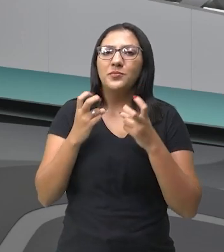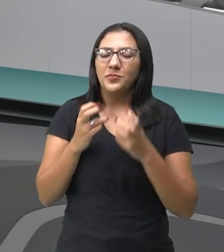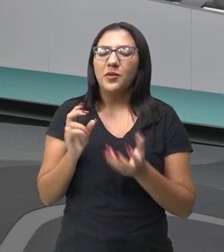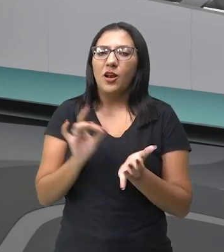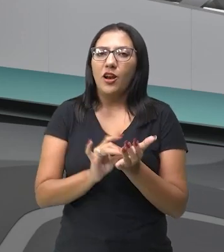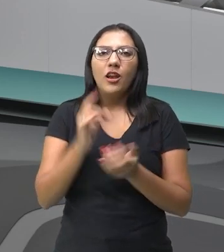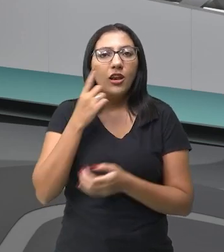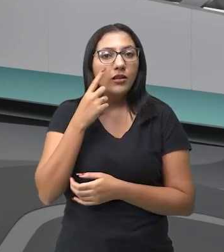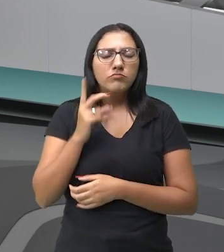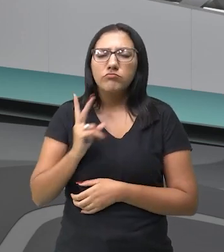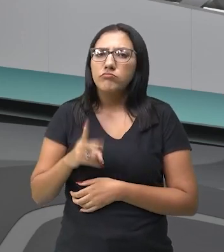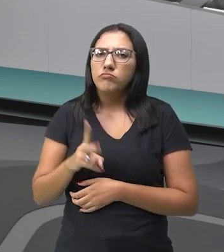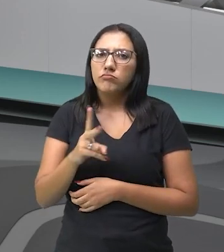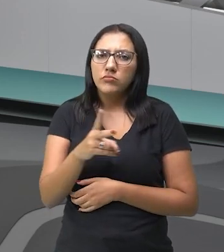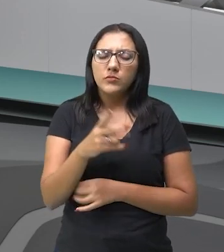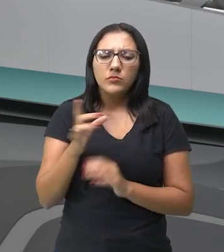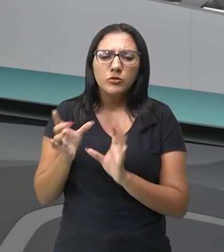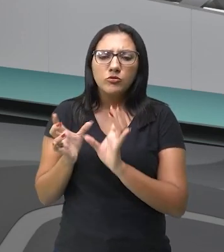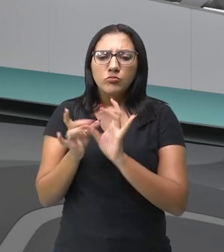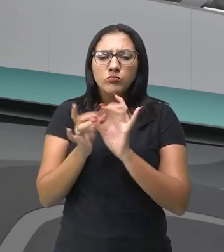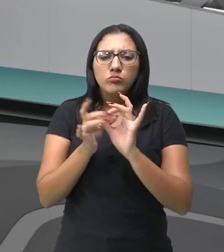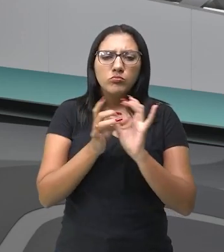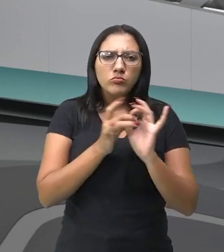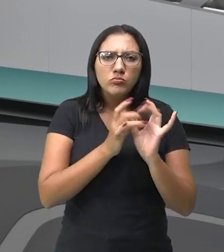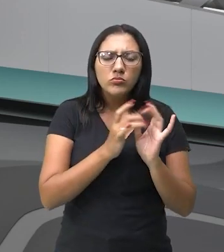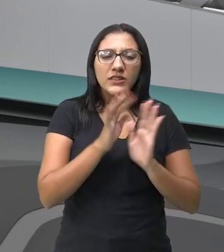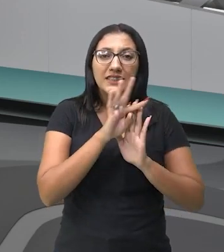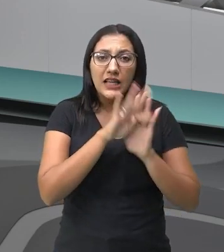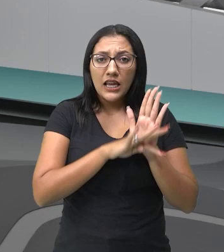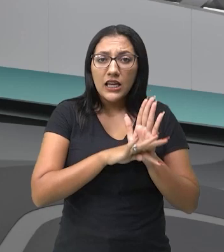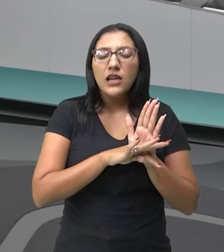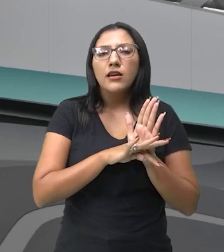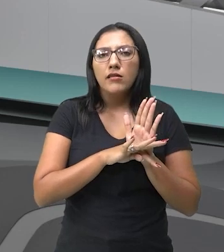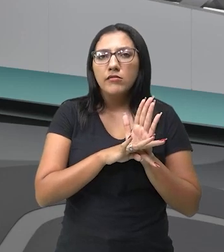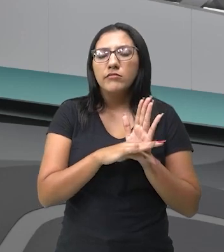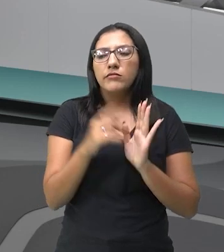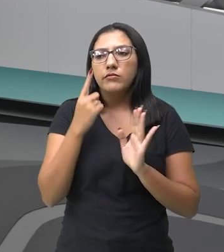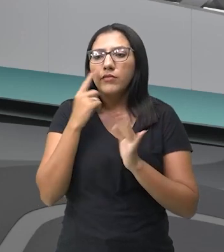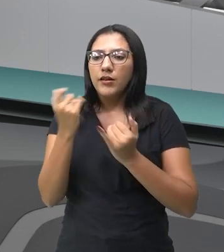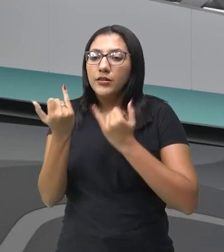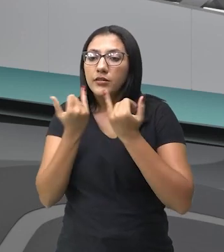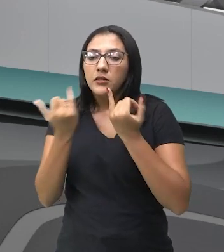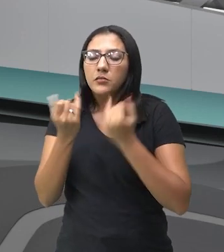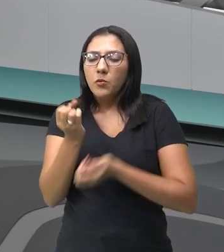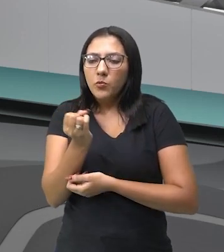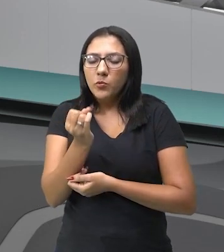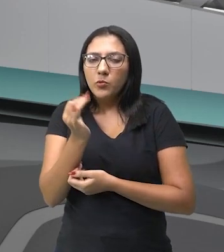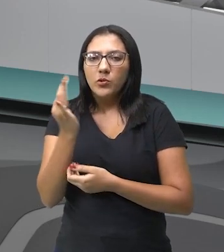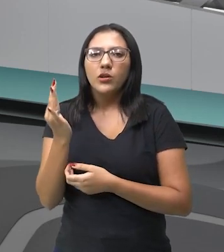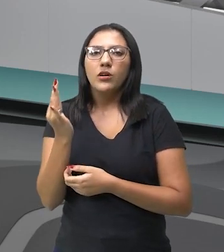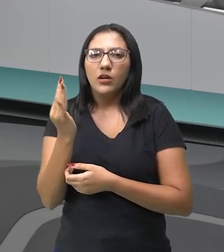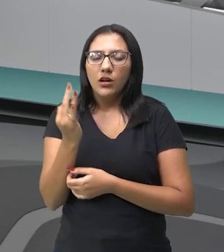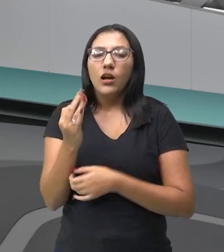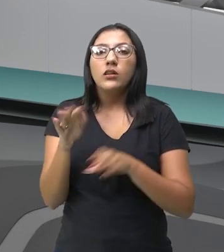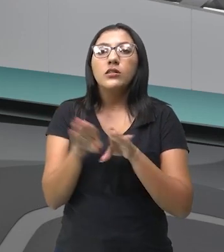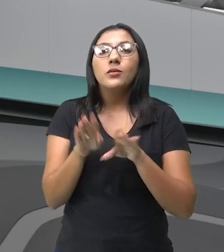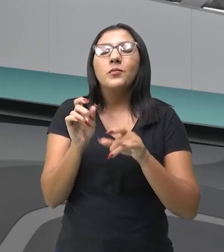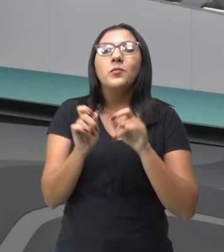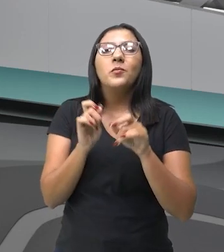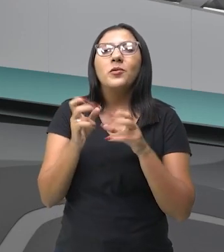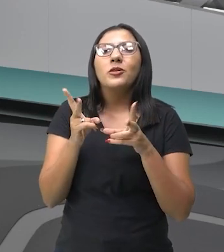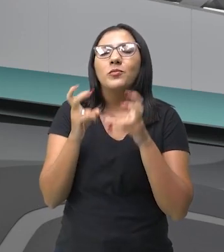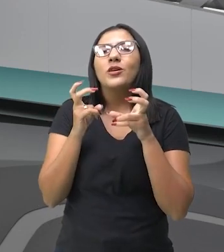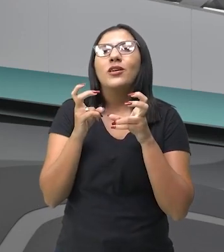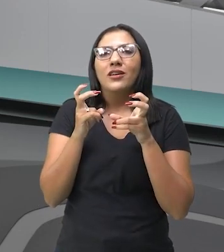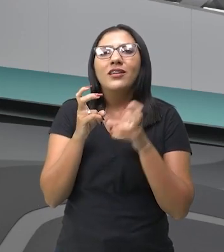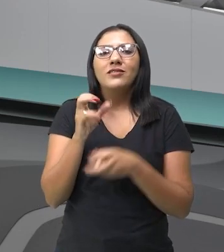também o quê? Aspectos visuais relacionados à temática. E por fim, mais abaixo aqui no nosso texto,